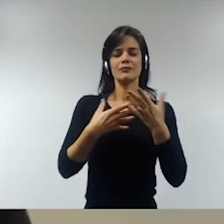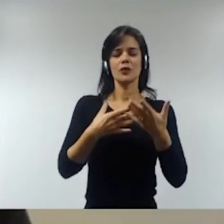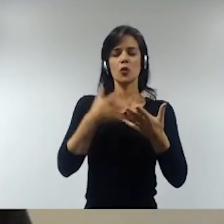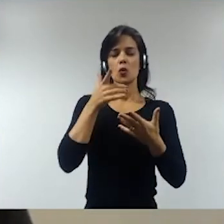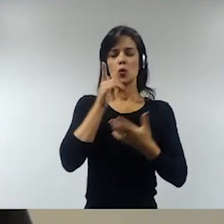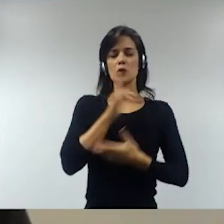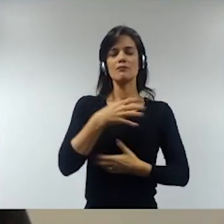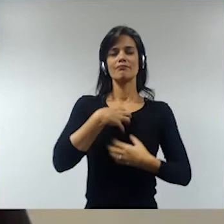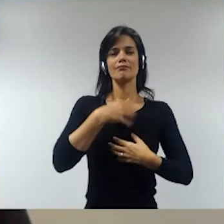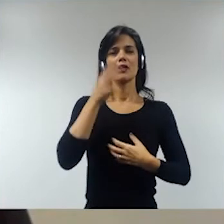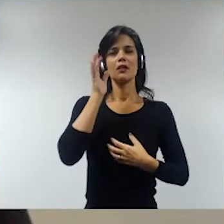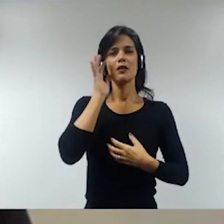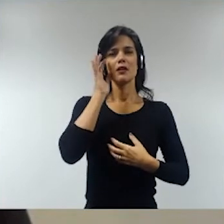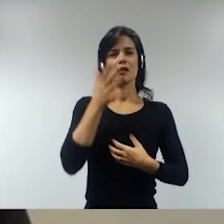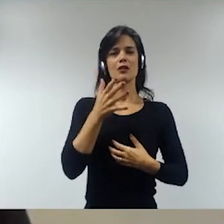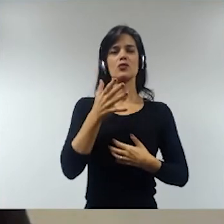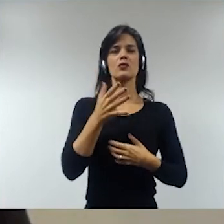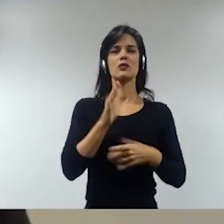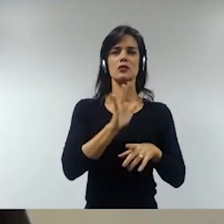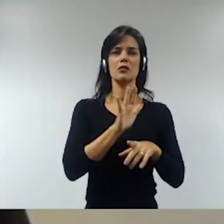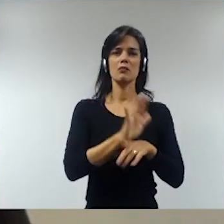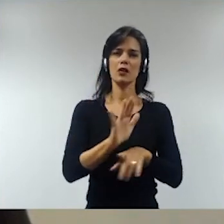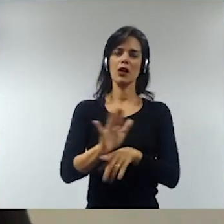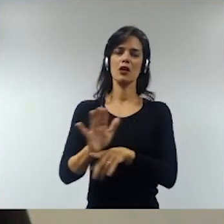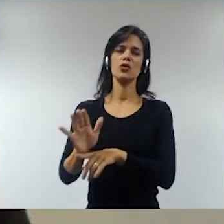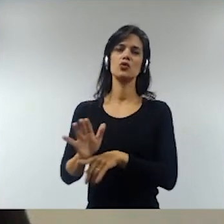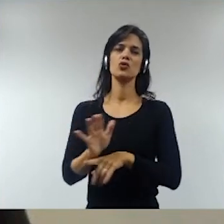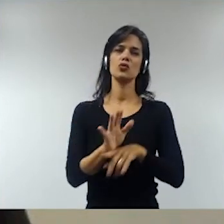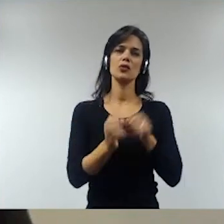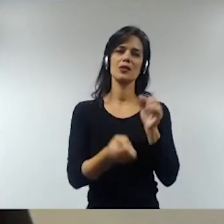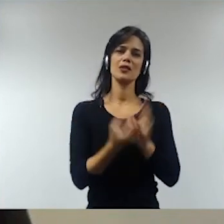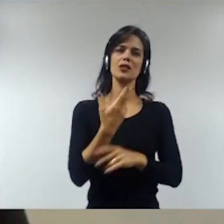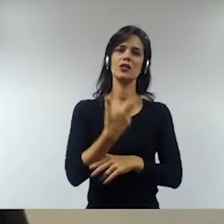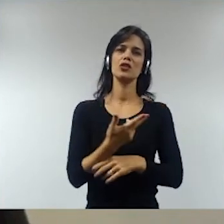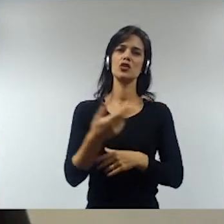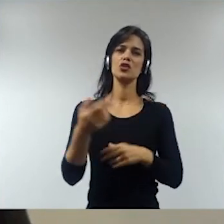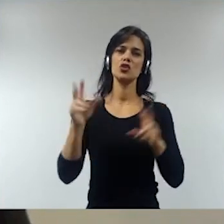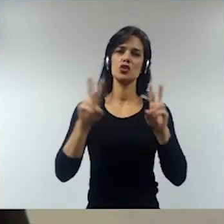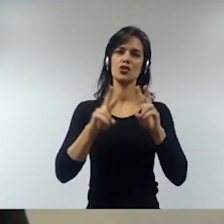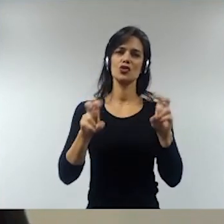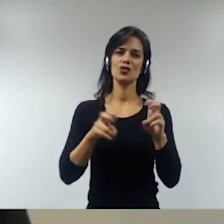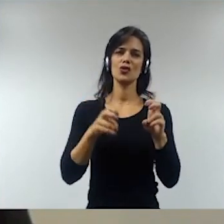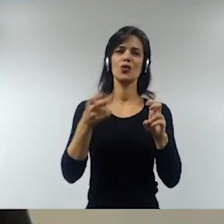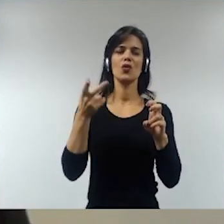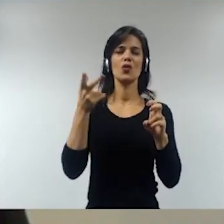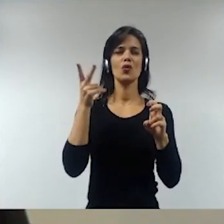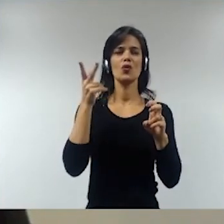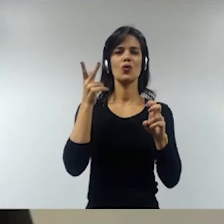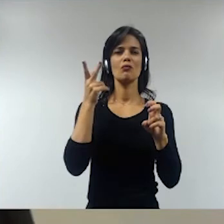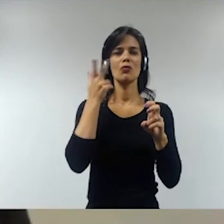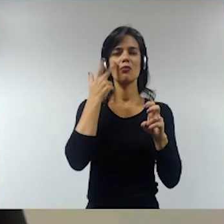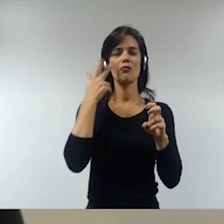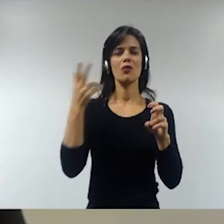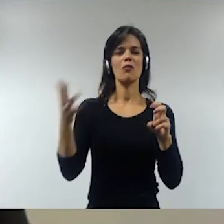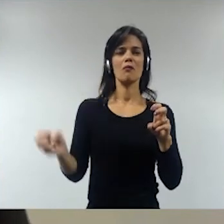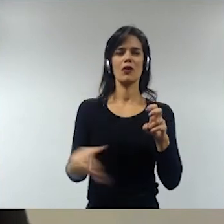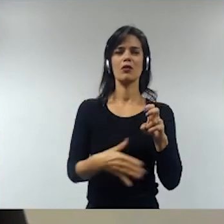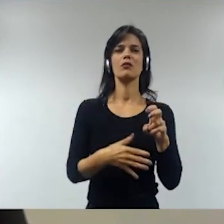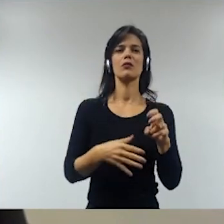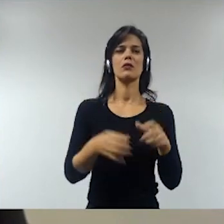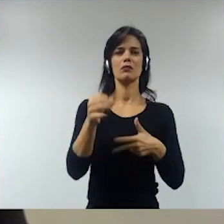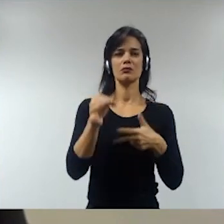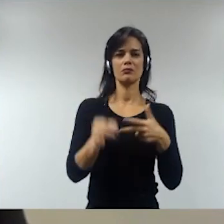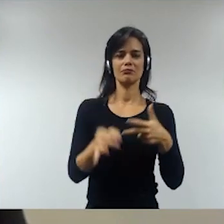para poder ajudar na construção desse novo normal e nesse novo poder judiciário que nós vamos ter aí